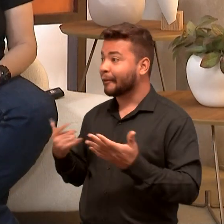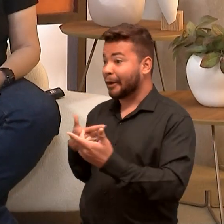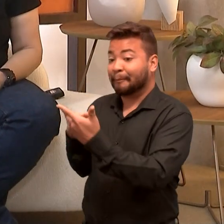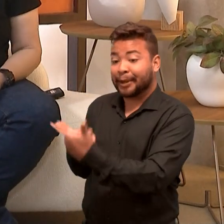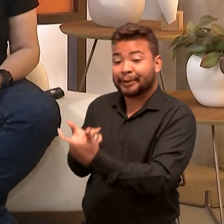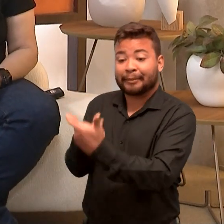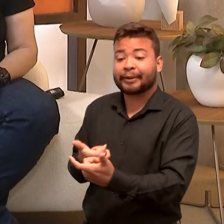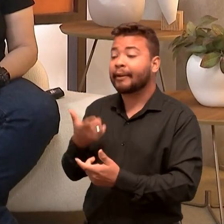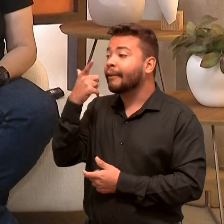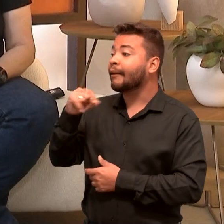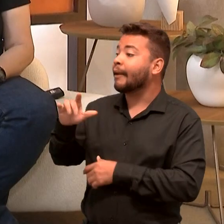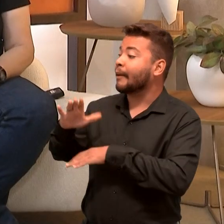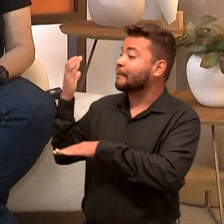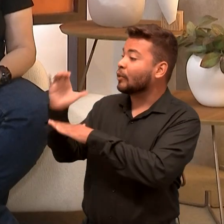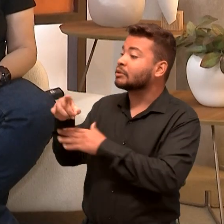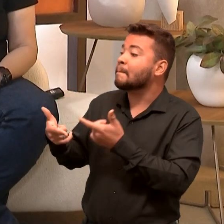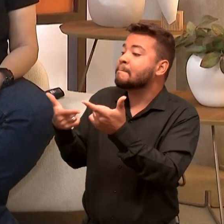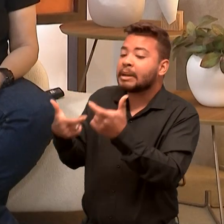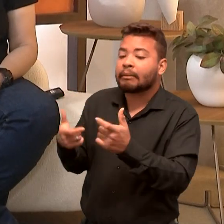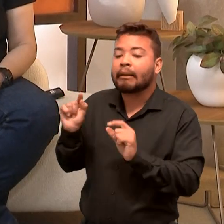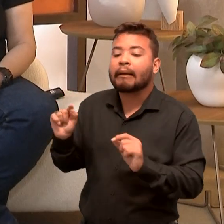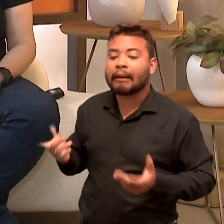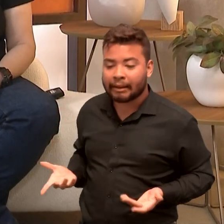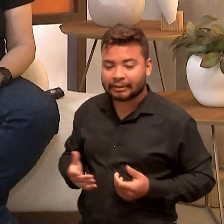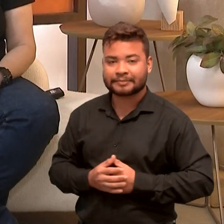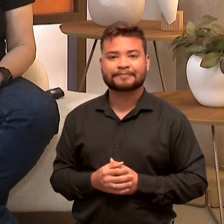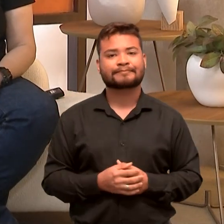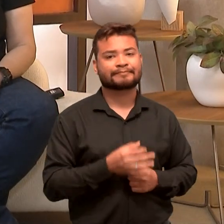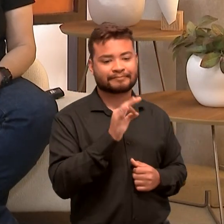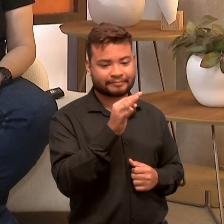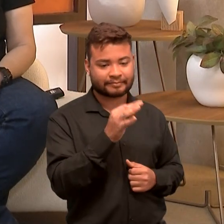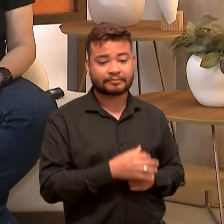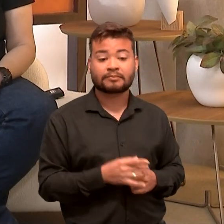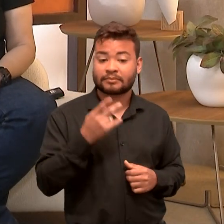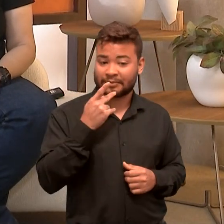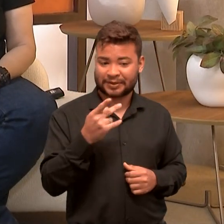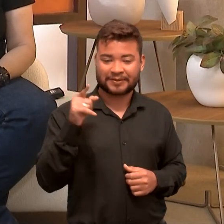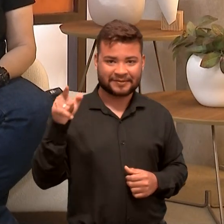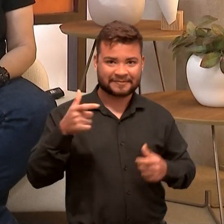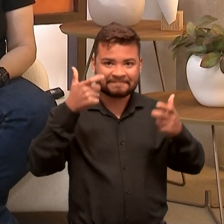de quem? Exatamente. Bom, e hoje realmente foi interessante você falar essa